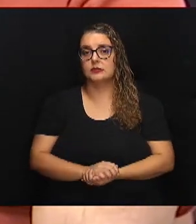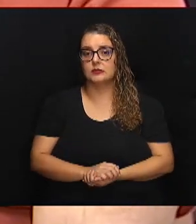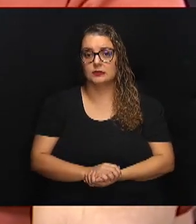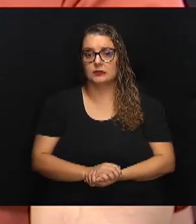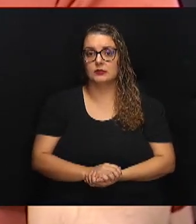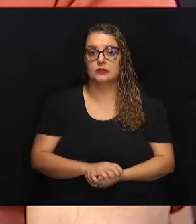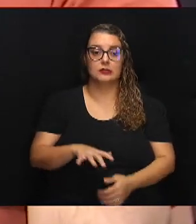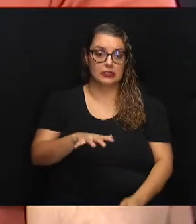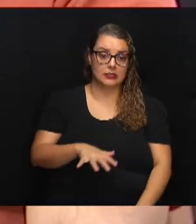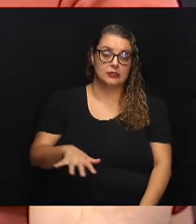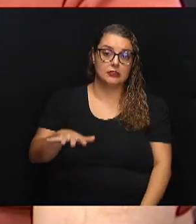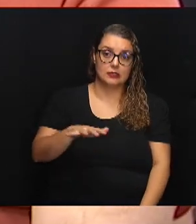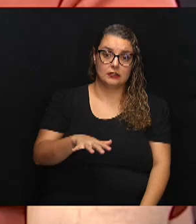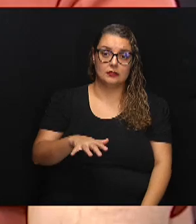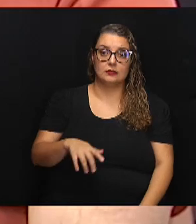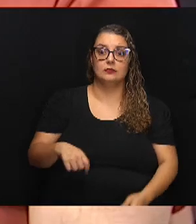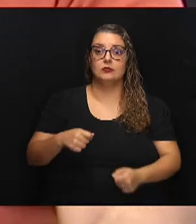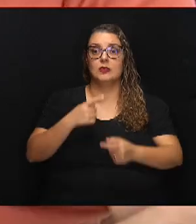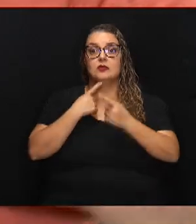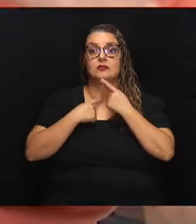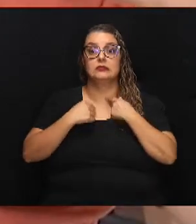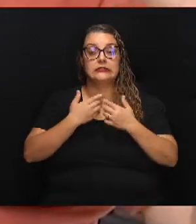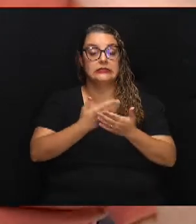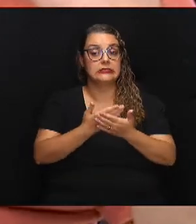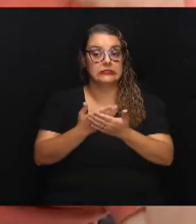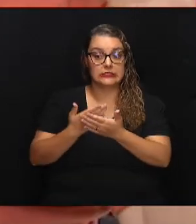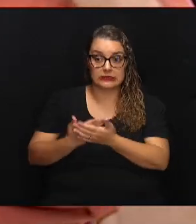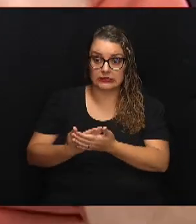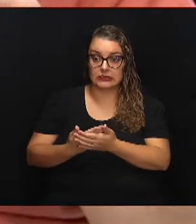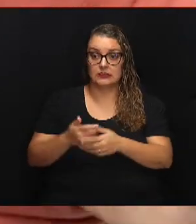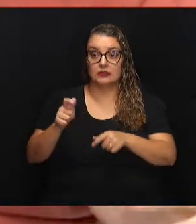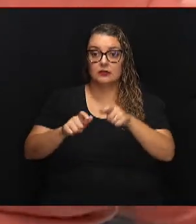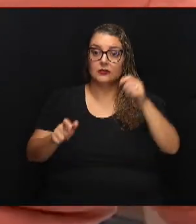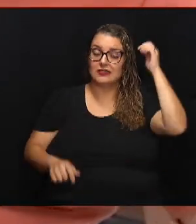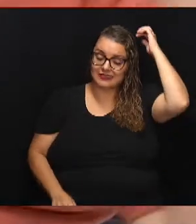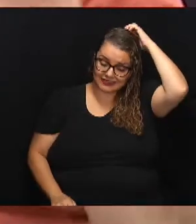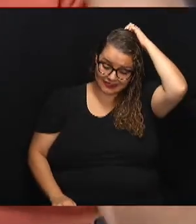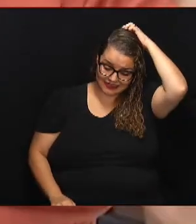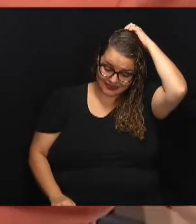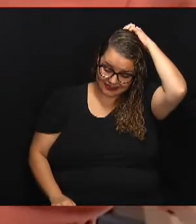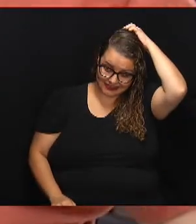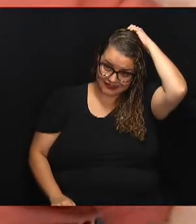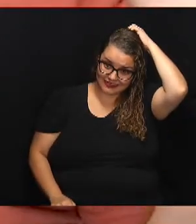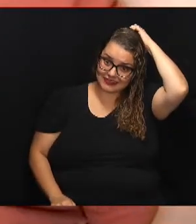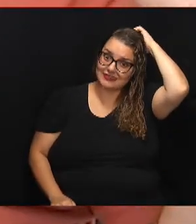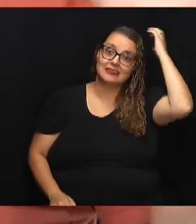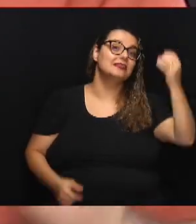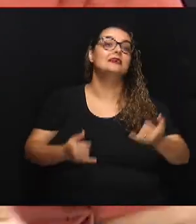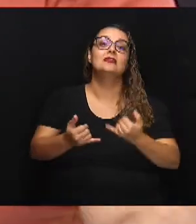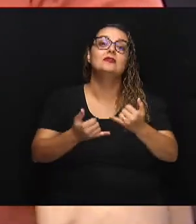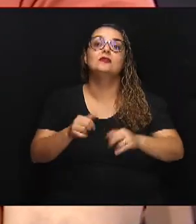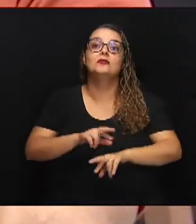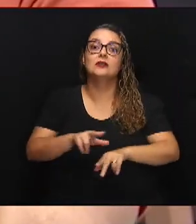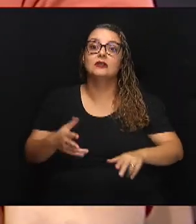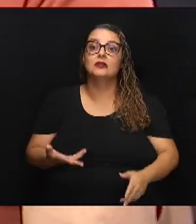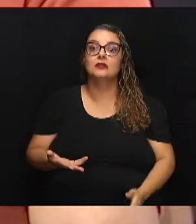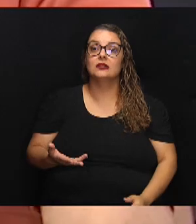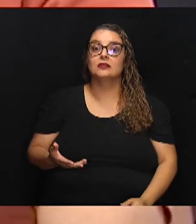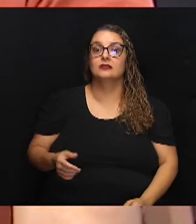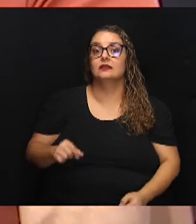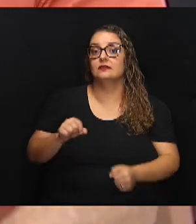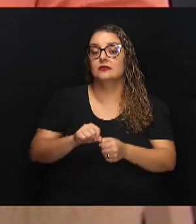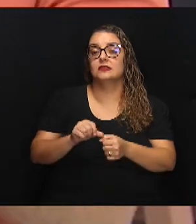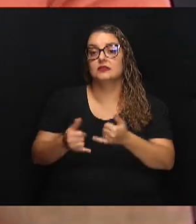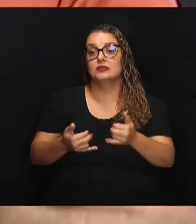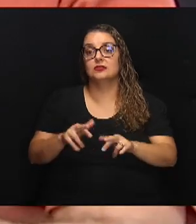seguir nessa área, tem que ter vontade de estudar. Tem muita gente que, eu gosto de jogar, então vou lá fazer jogo. Só que fazer